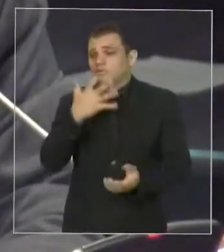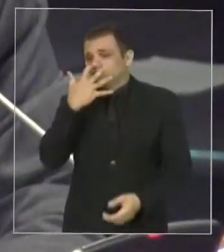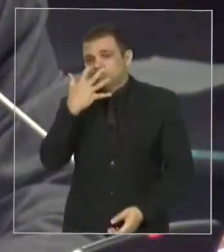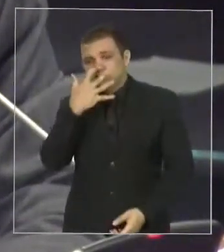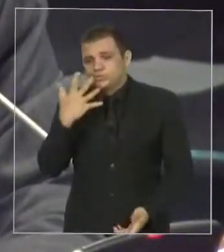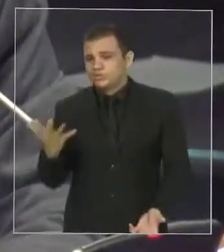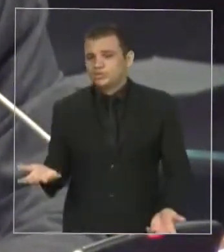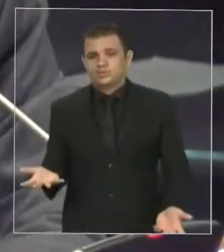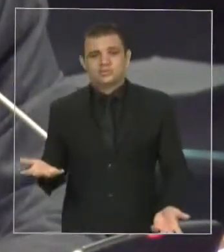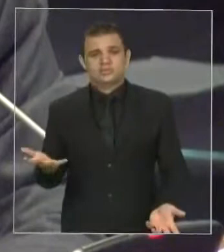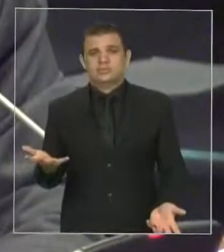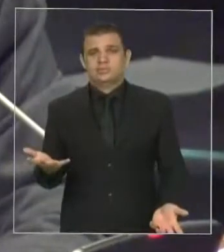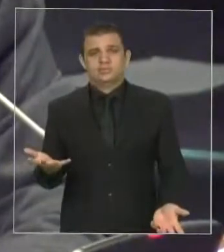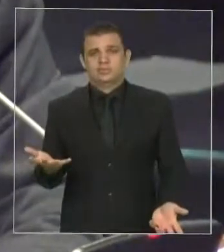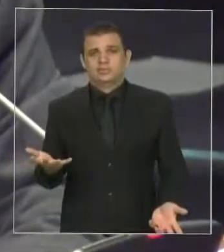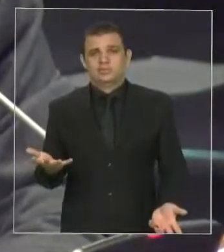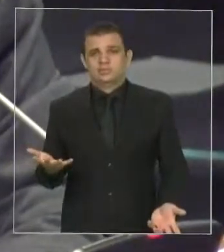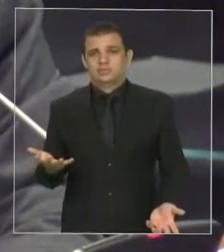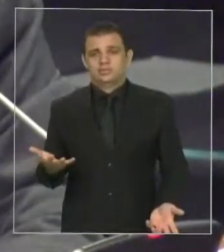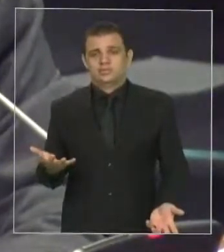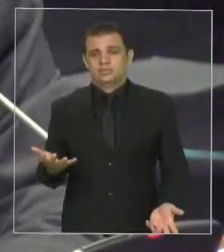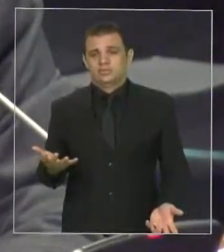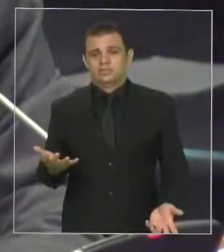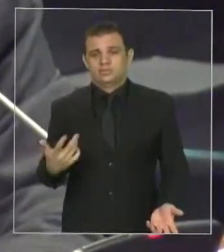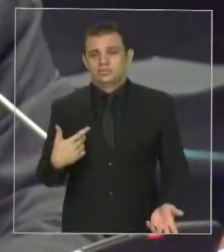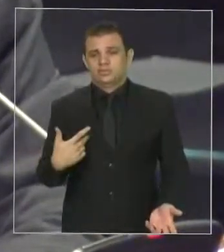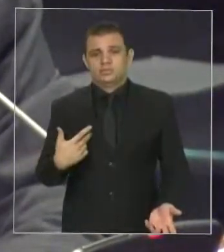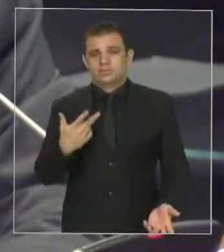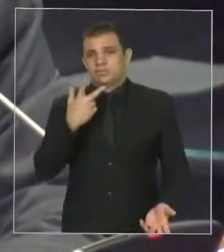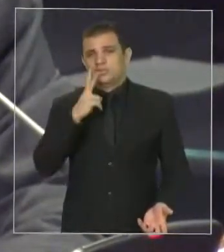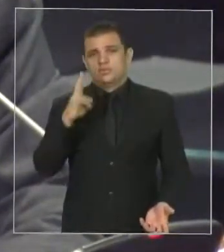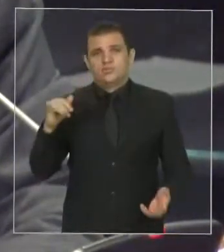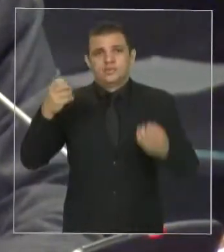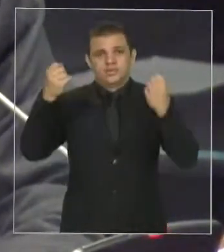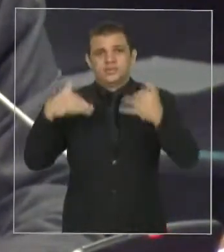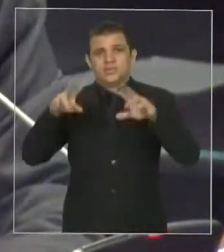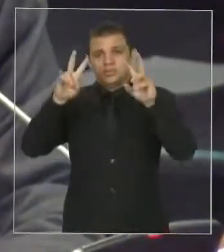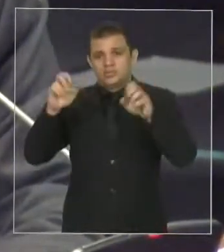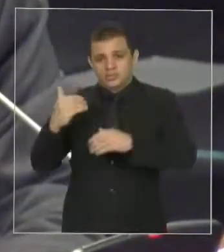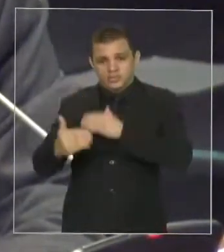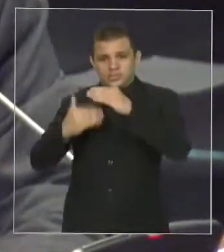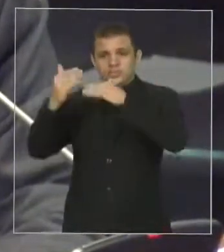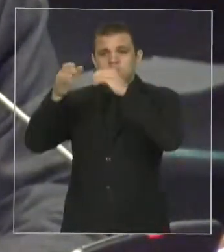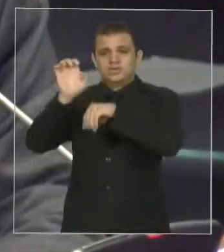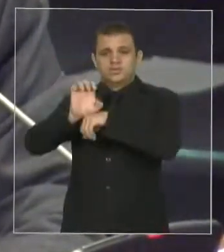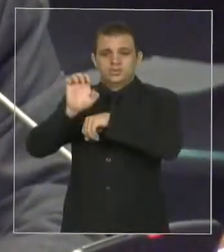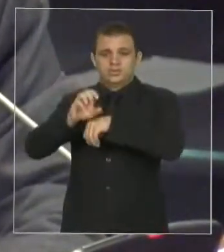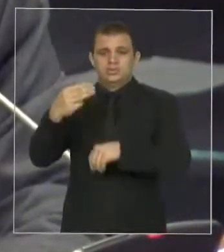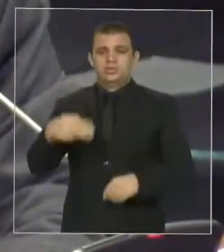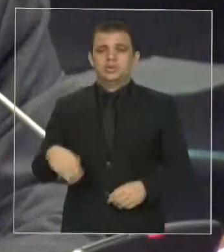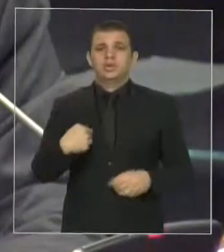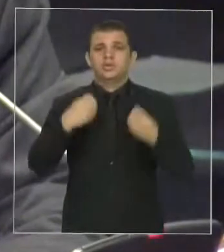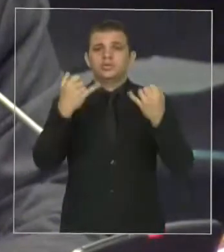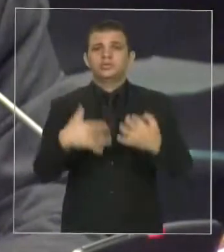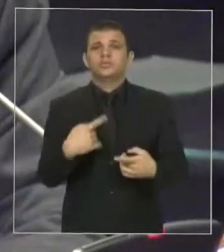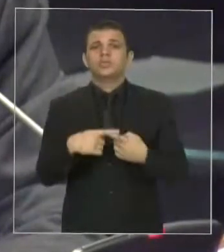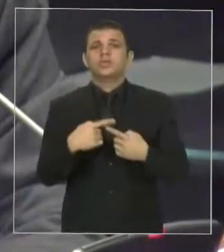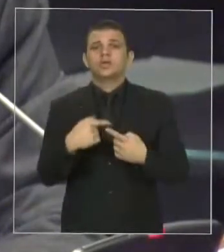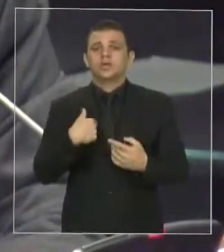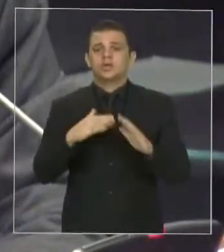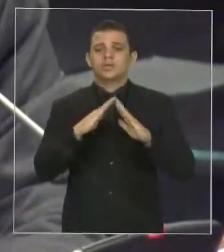não, obviamente, não vai falar dos avanços que tem no estado do Maranhão. Eu digo isso porque sou de uma região de